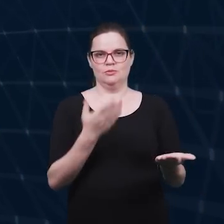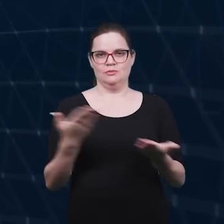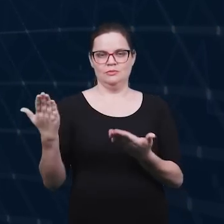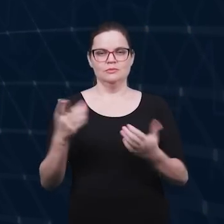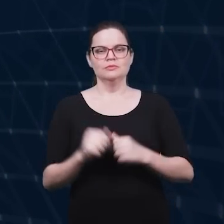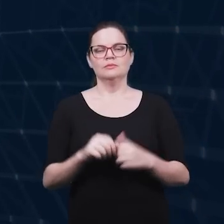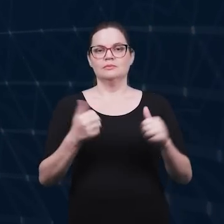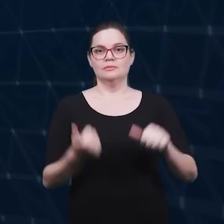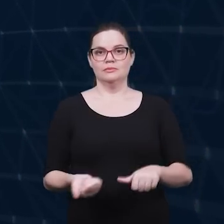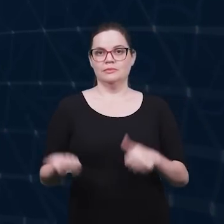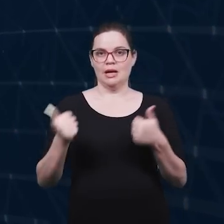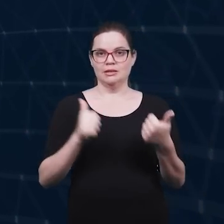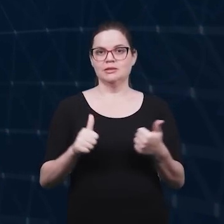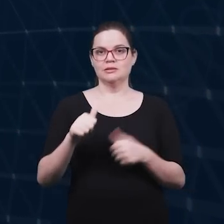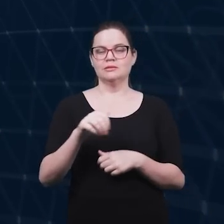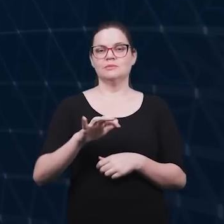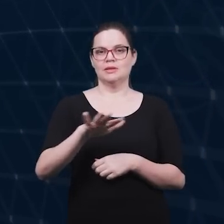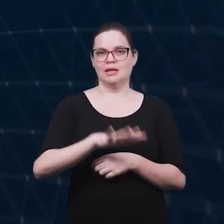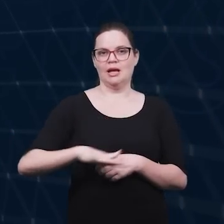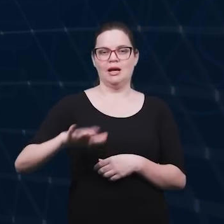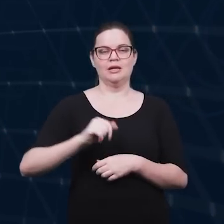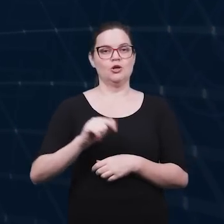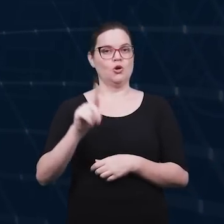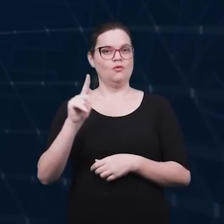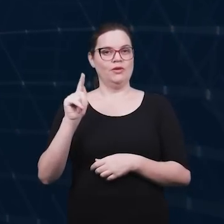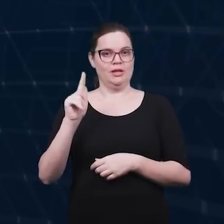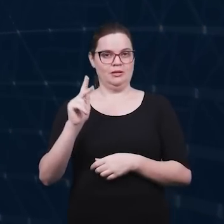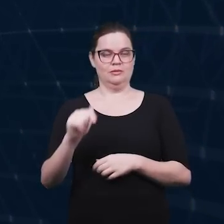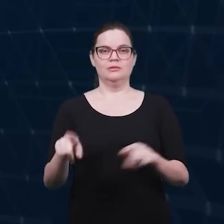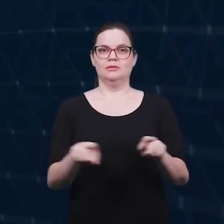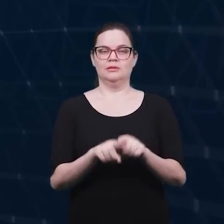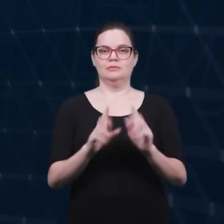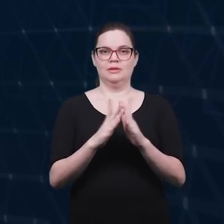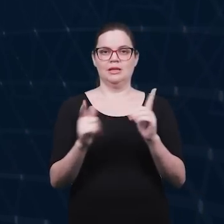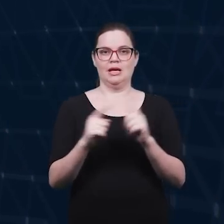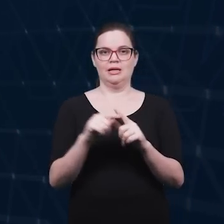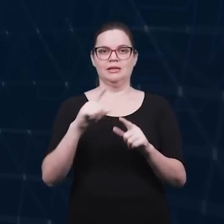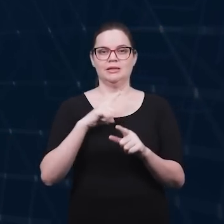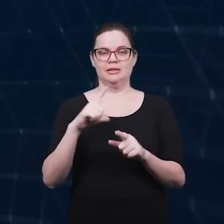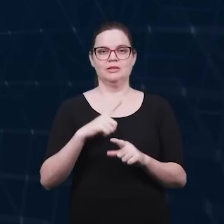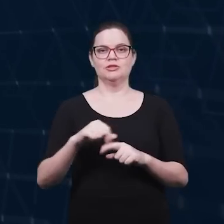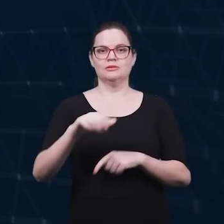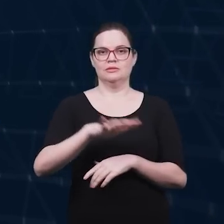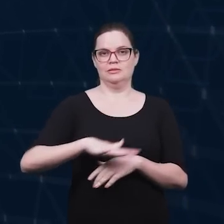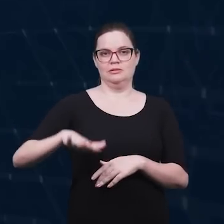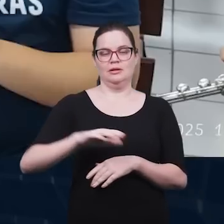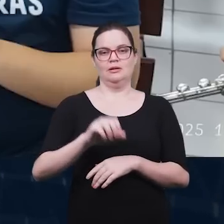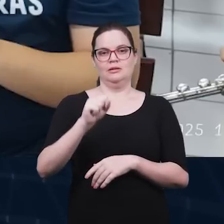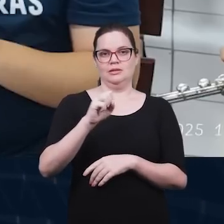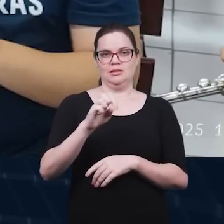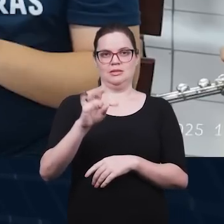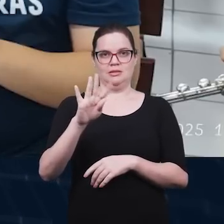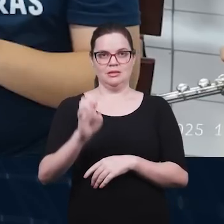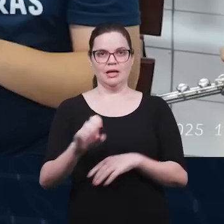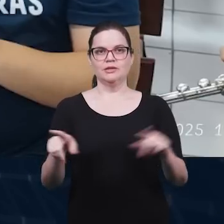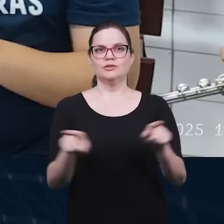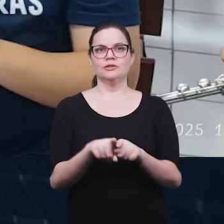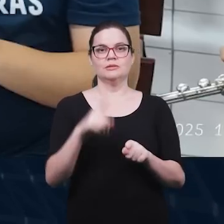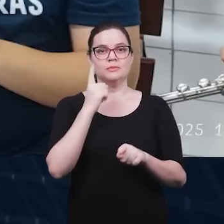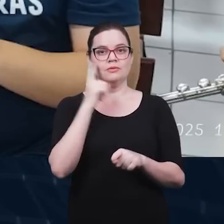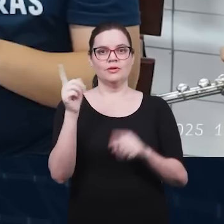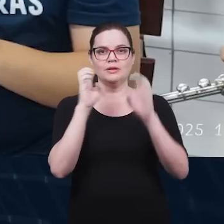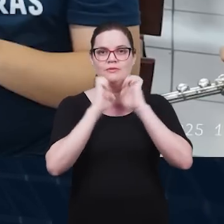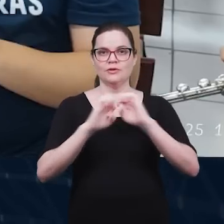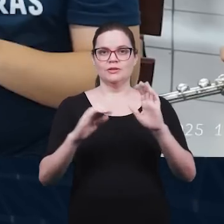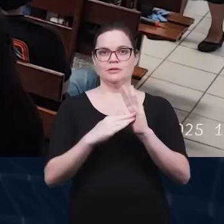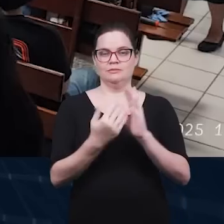de batismos que aconteceu em Governador Valadares com as igrejas da microrregião 7. Agora as imagens são do Evangelho